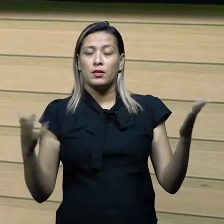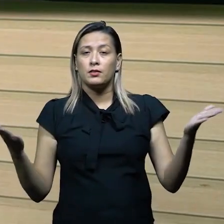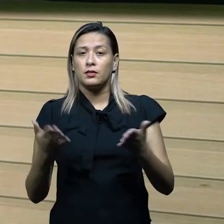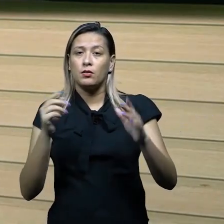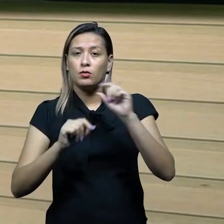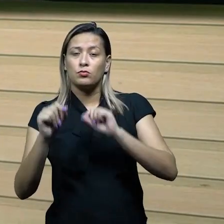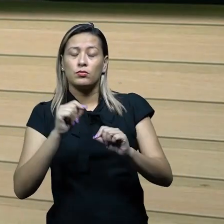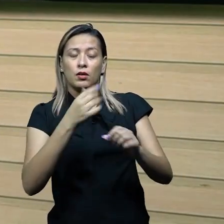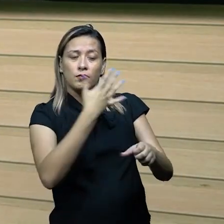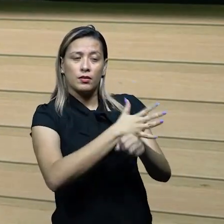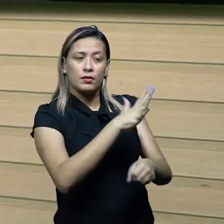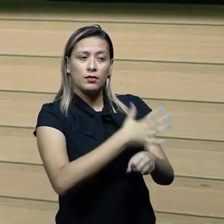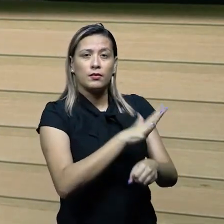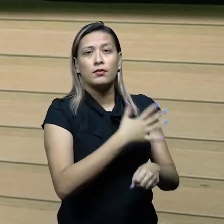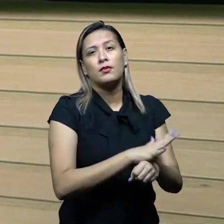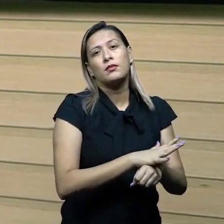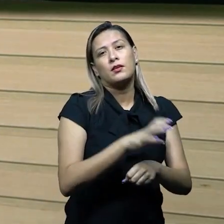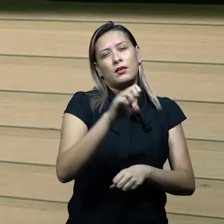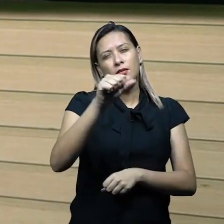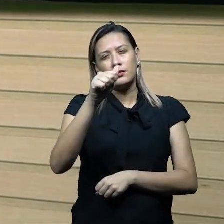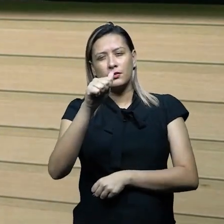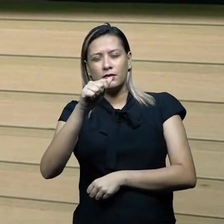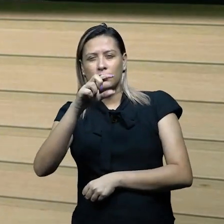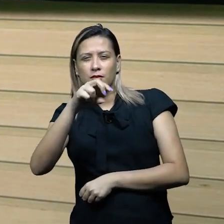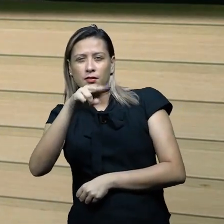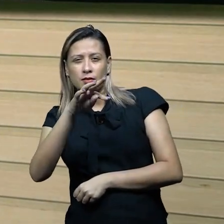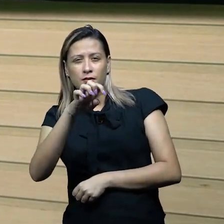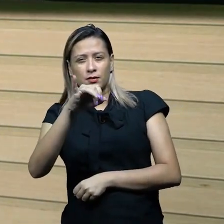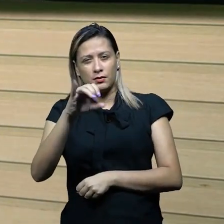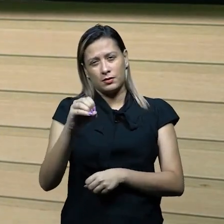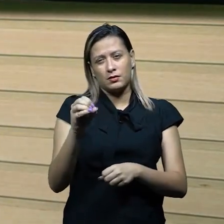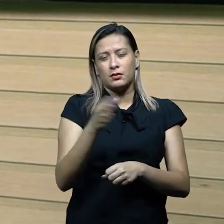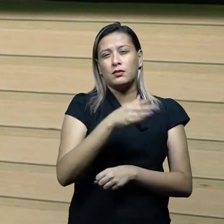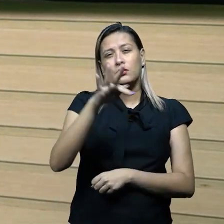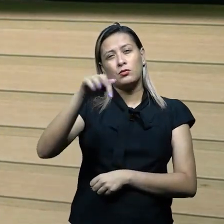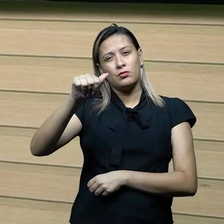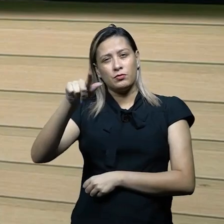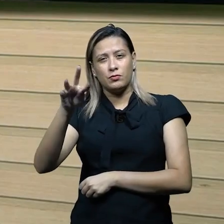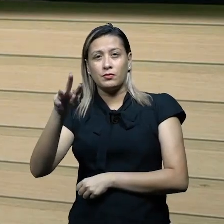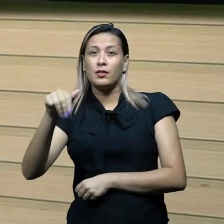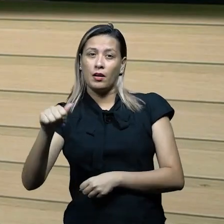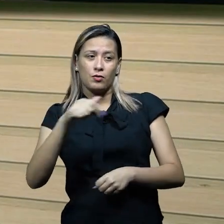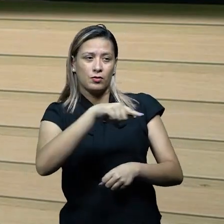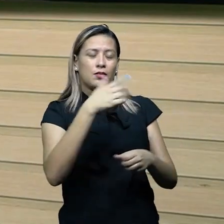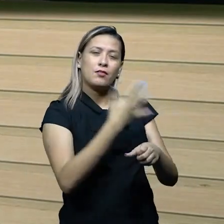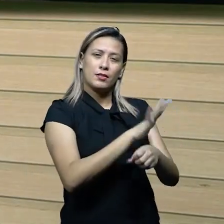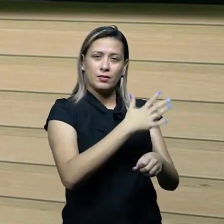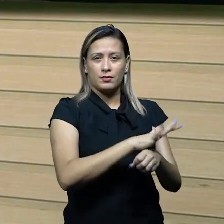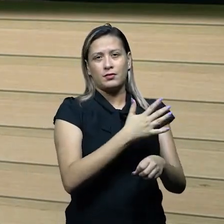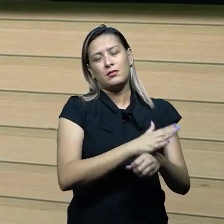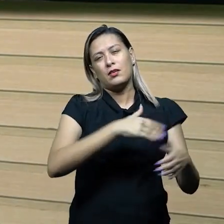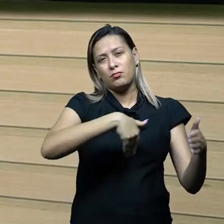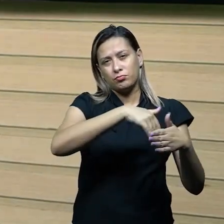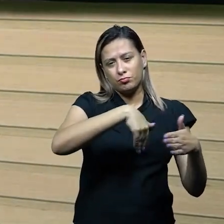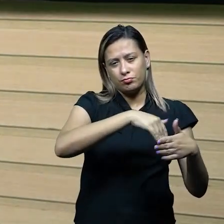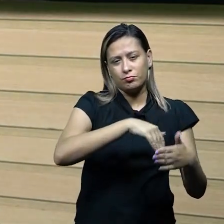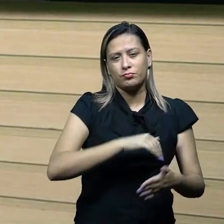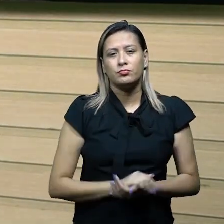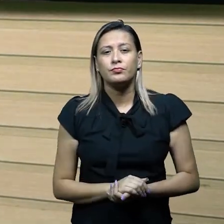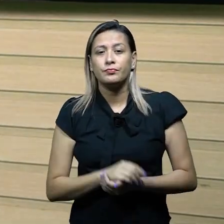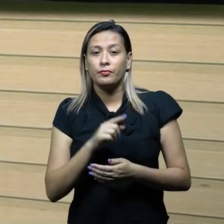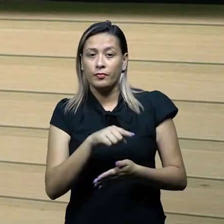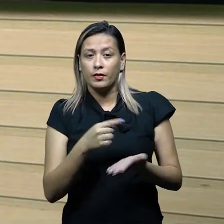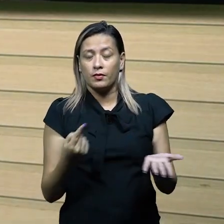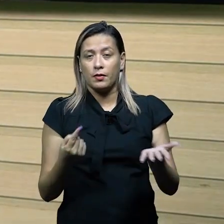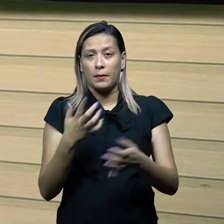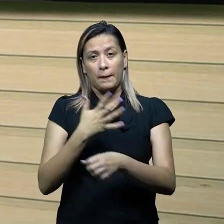lá o escanteio, a falta, a jogada ensaiada. E aí é muito importante que você tenha isso em mente, treinamentos. O